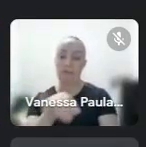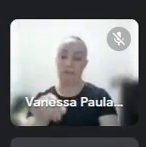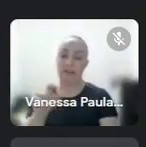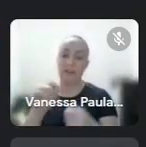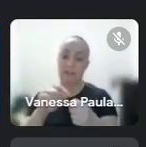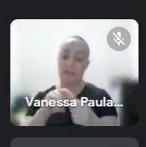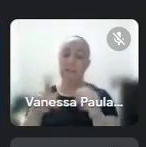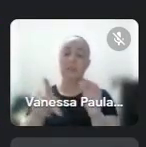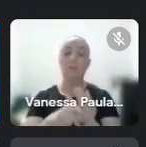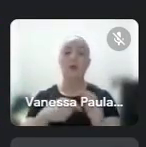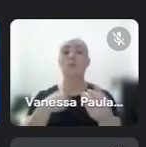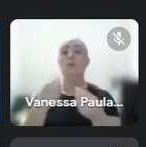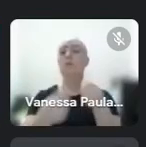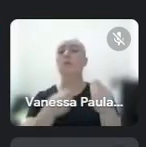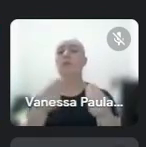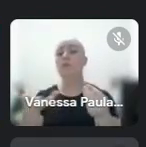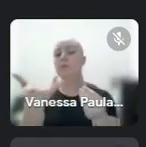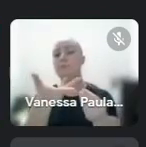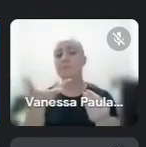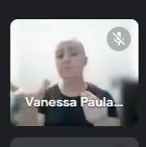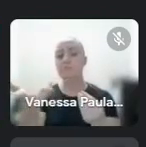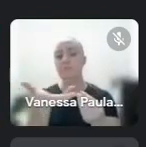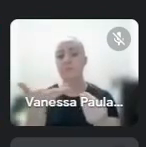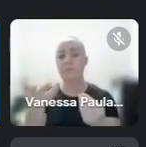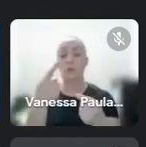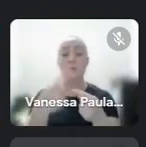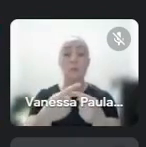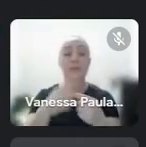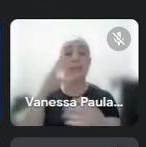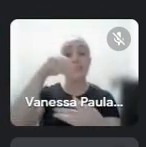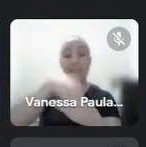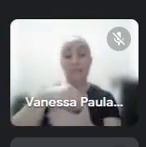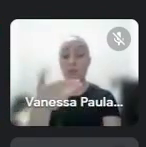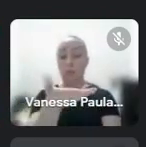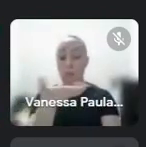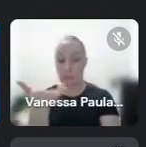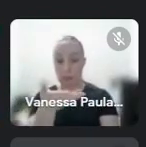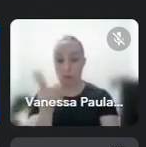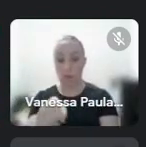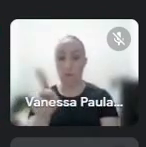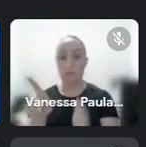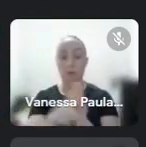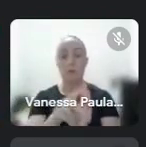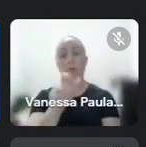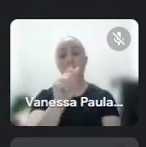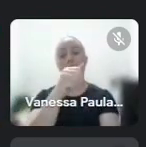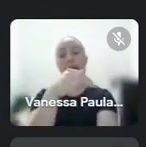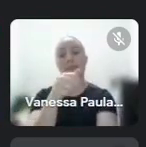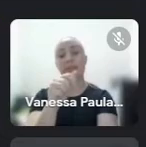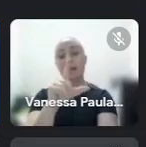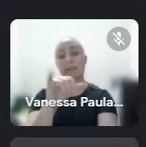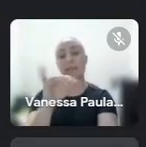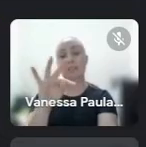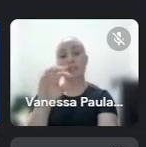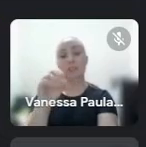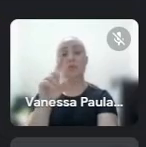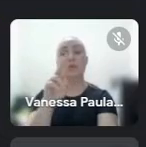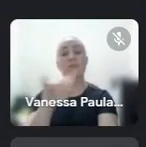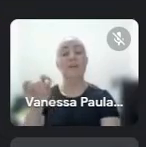em forno micro-ondas, porque o forno micro-ondas analítico, ele vai utilizar um ácido